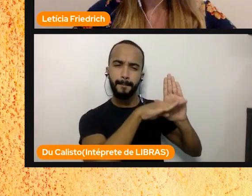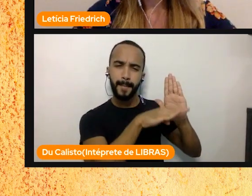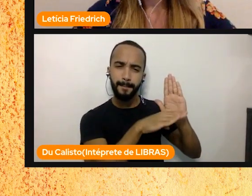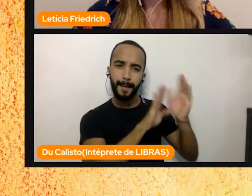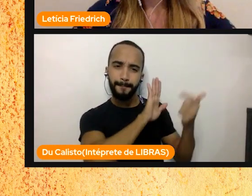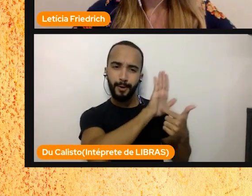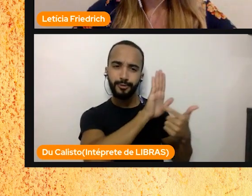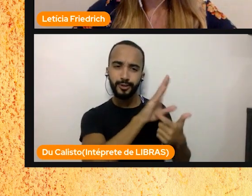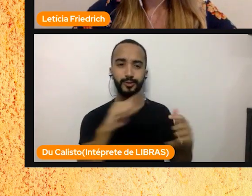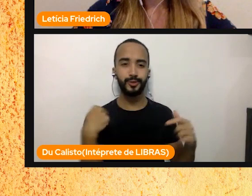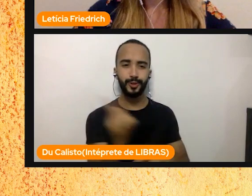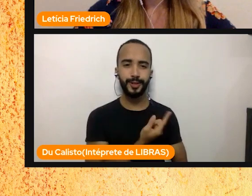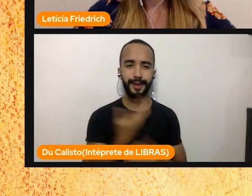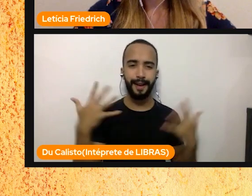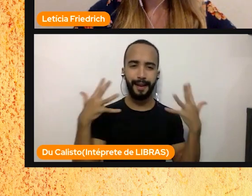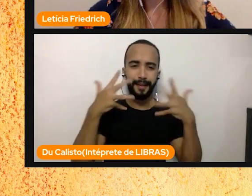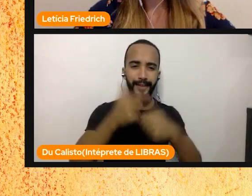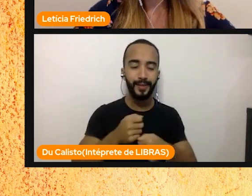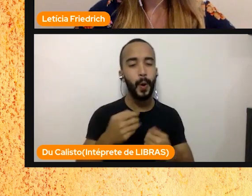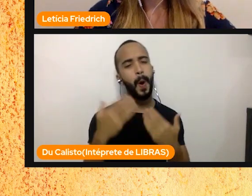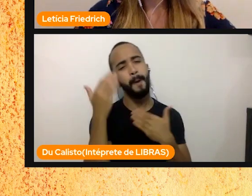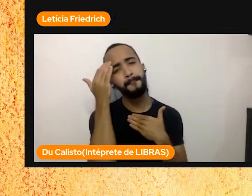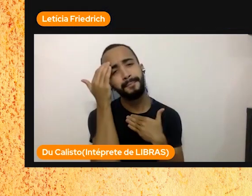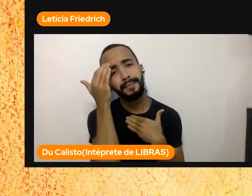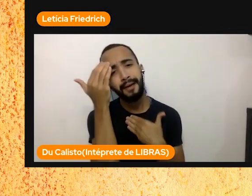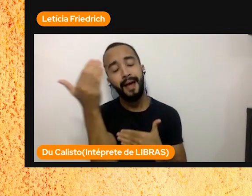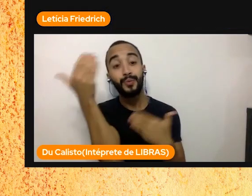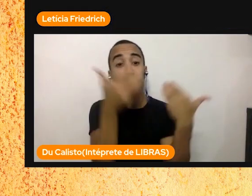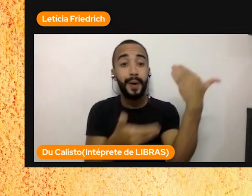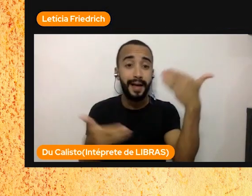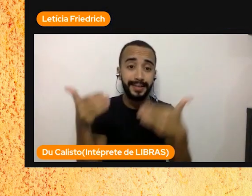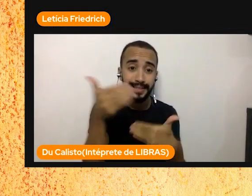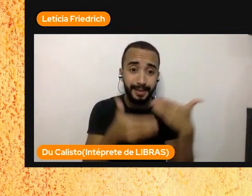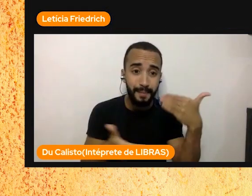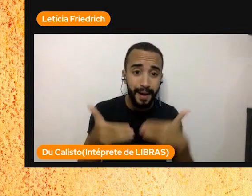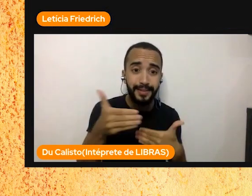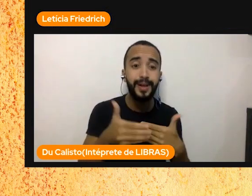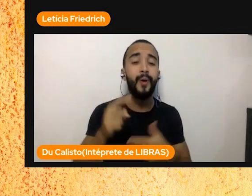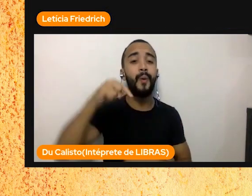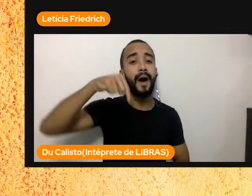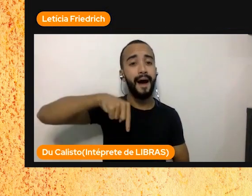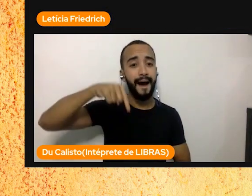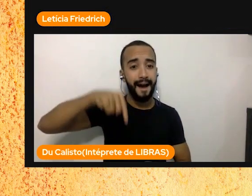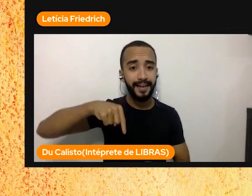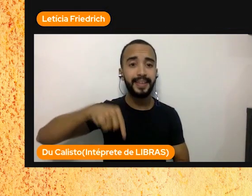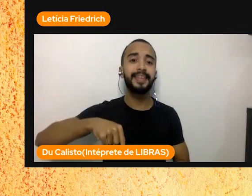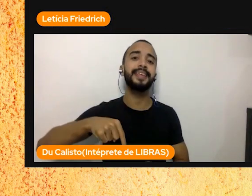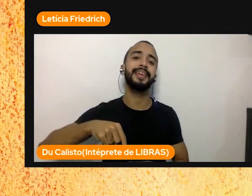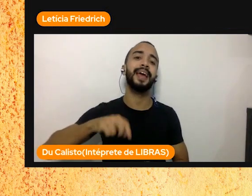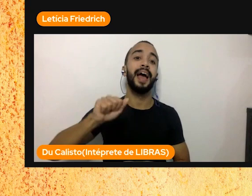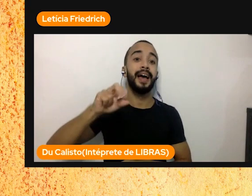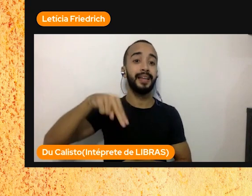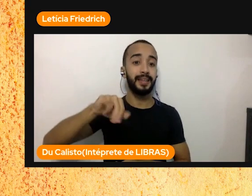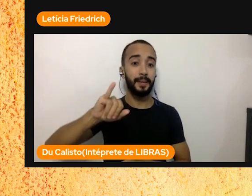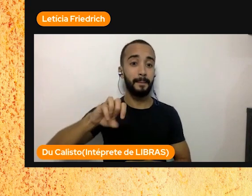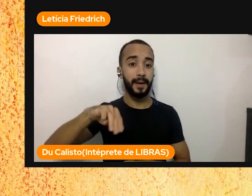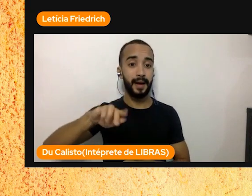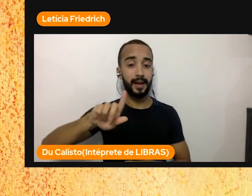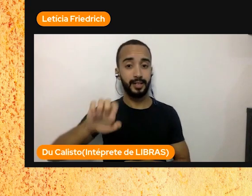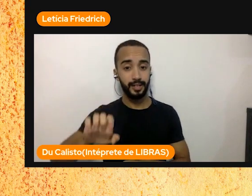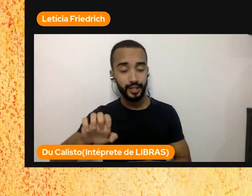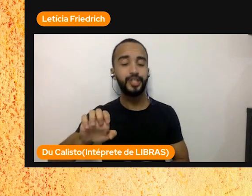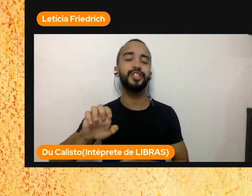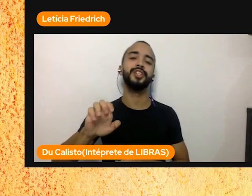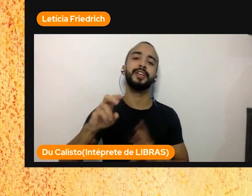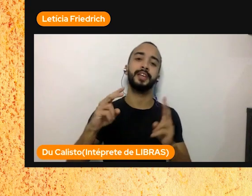pela participação aqui nessa nossa edição experimental do Animais Digital. E foi muito